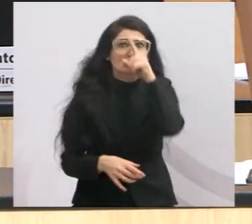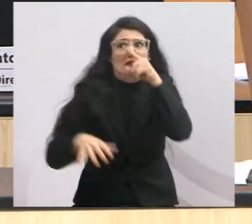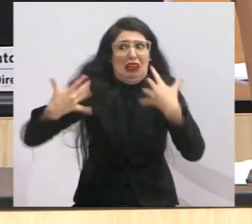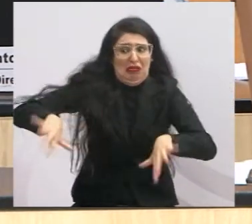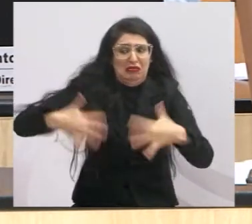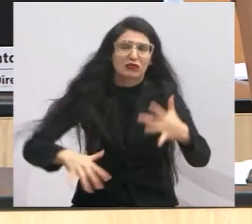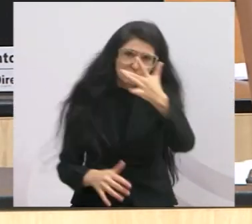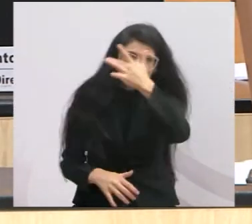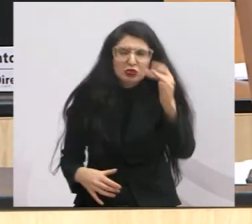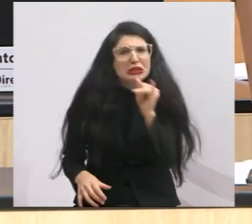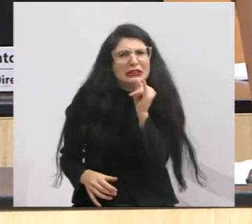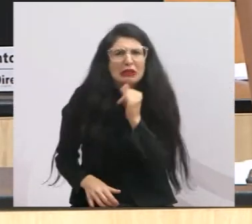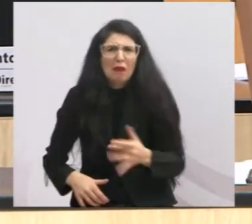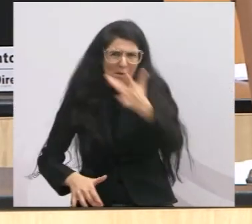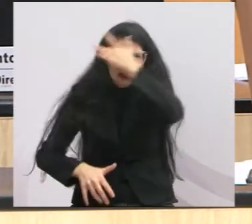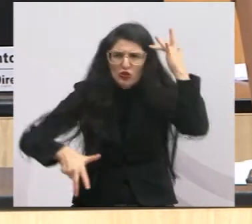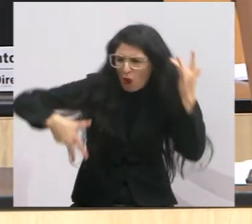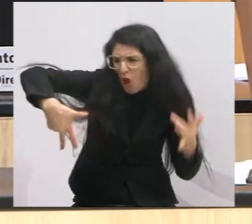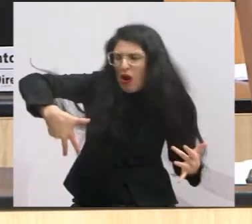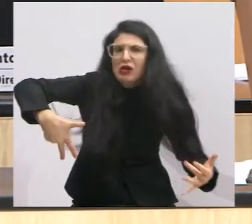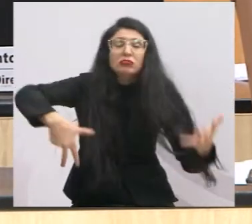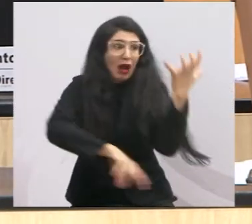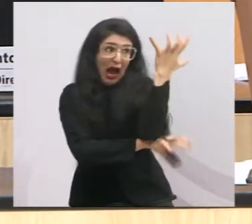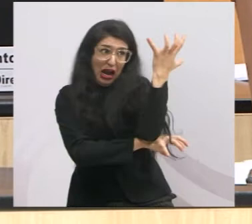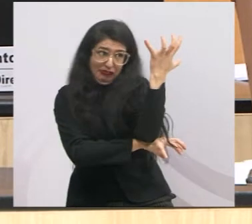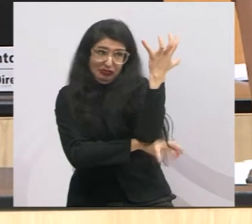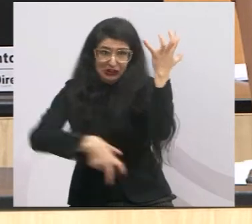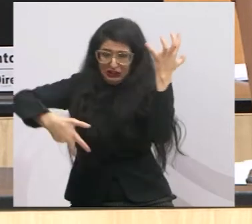Valmir, do Parque Meia Lua.